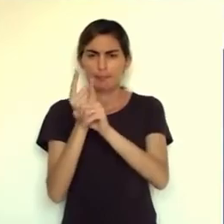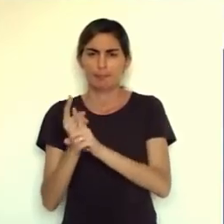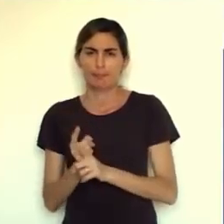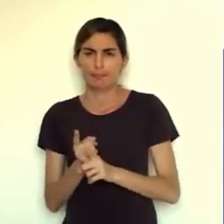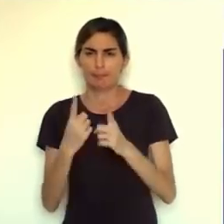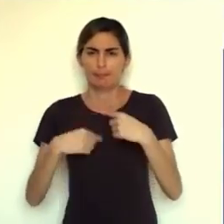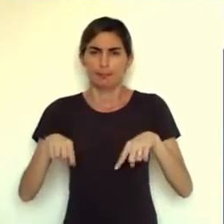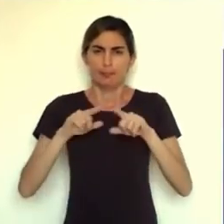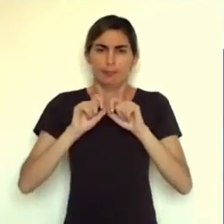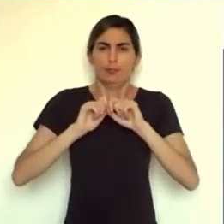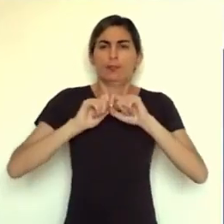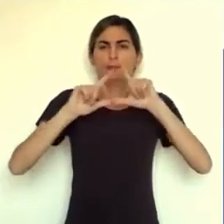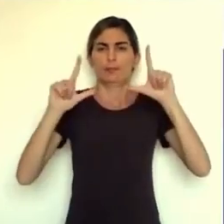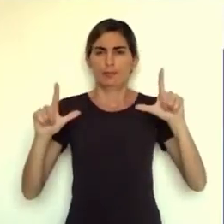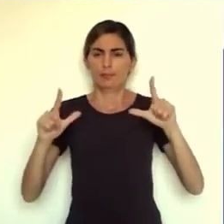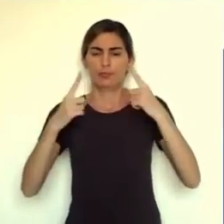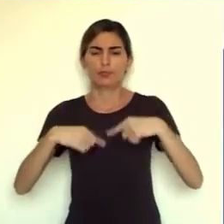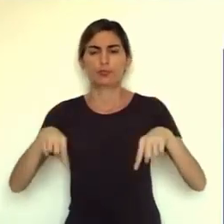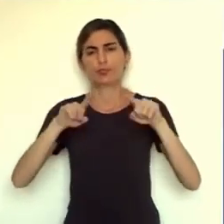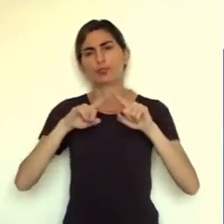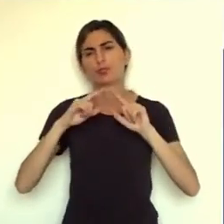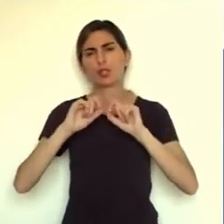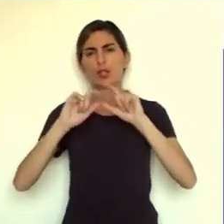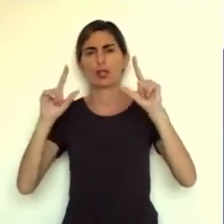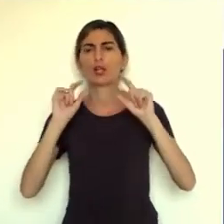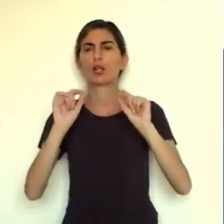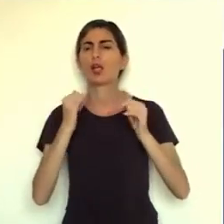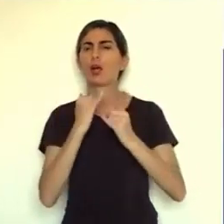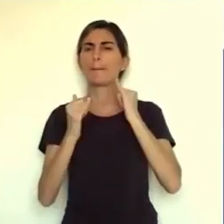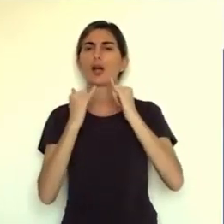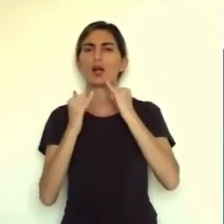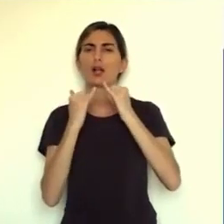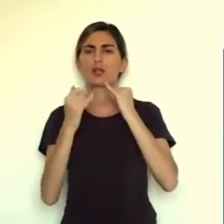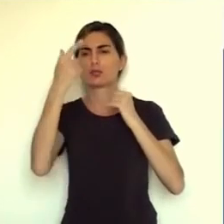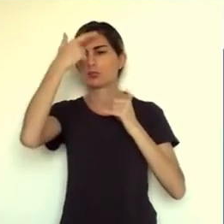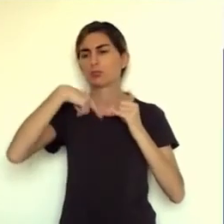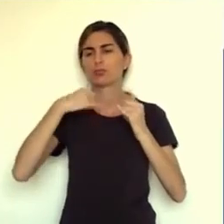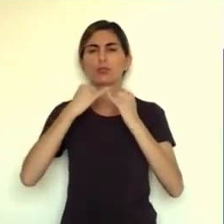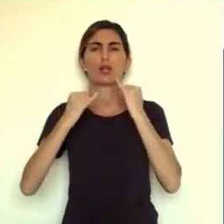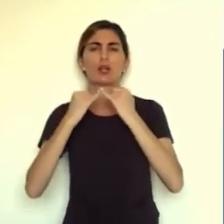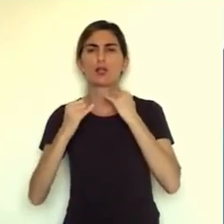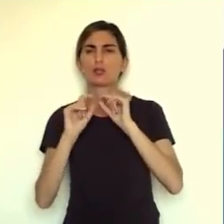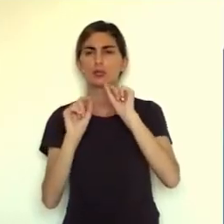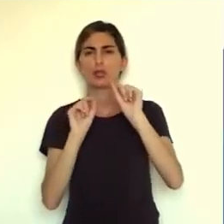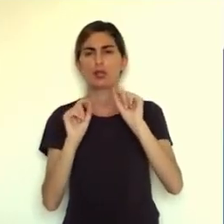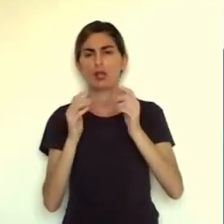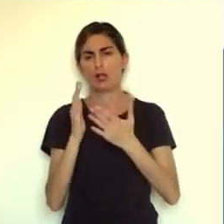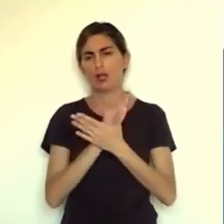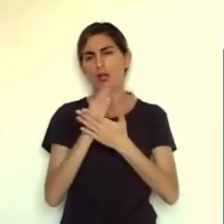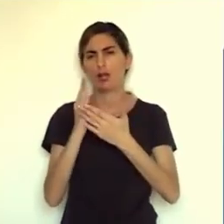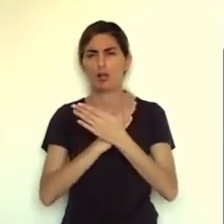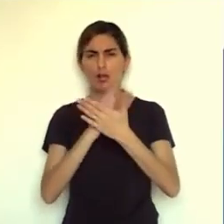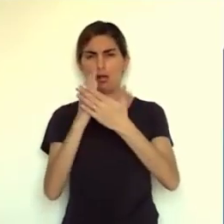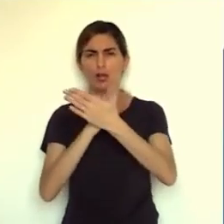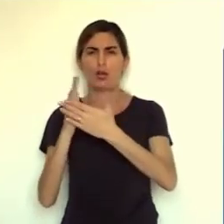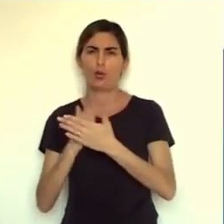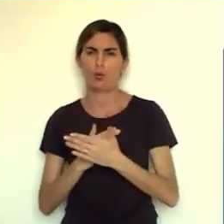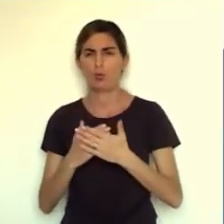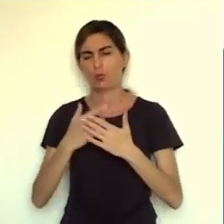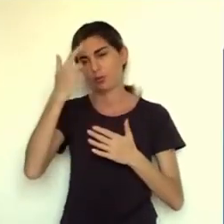gente pode observar aí na tela, qual o nosso retrato, com quem nos parecemos, né? Então, nós temos aí alguns